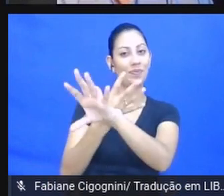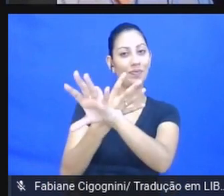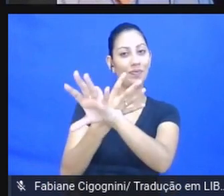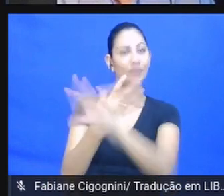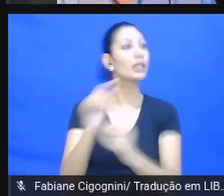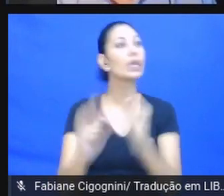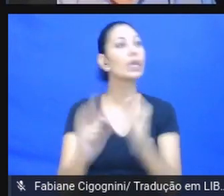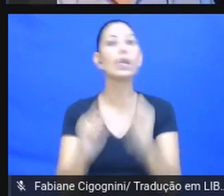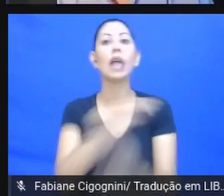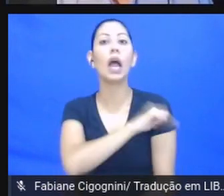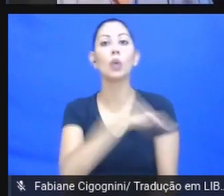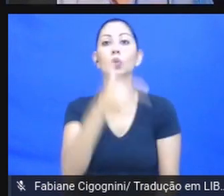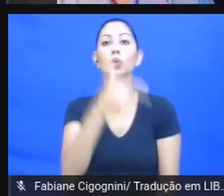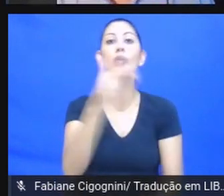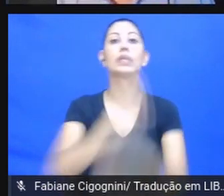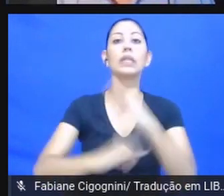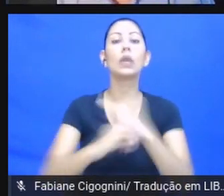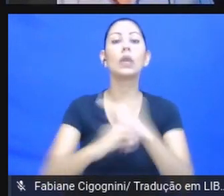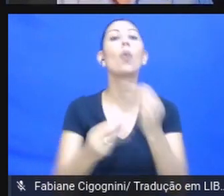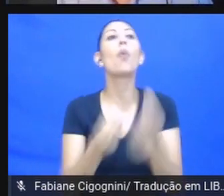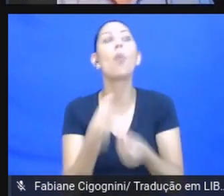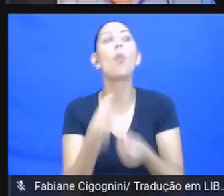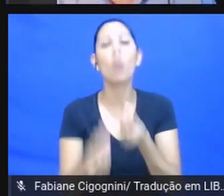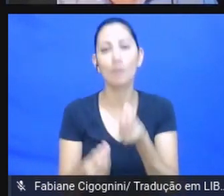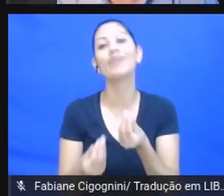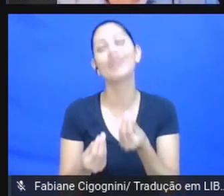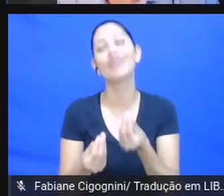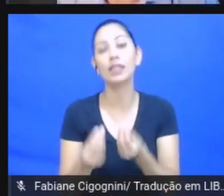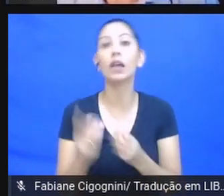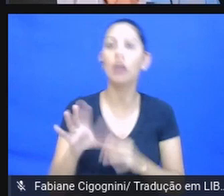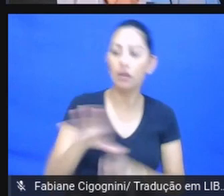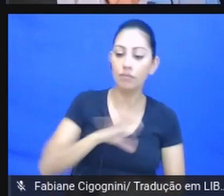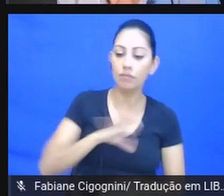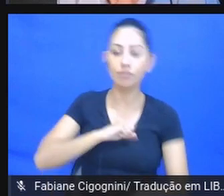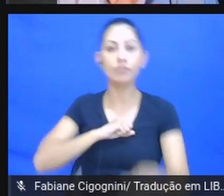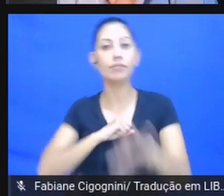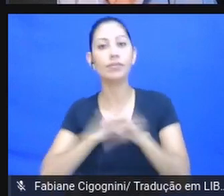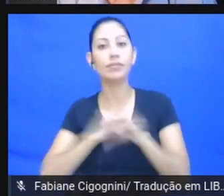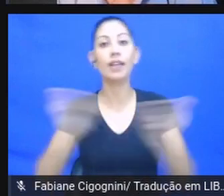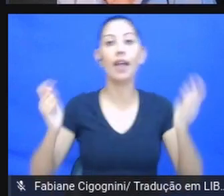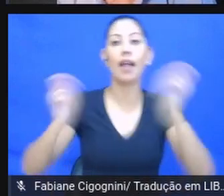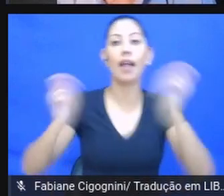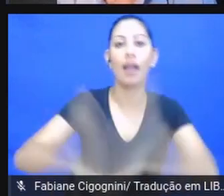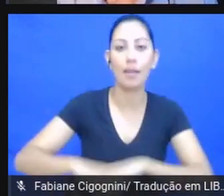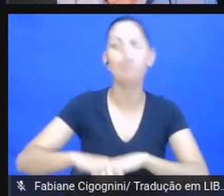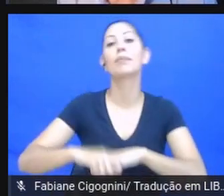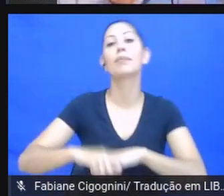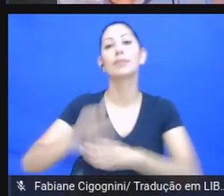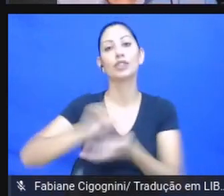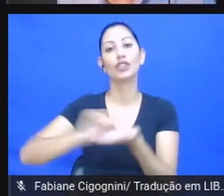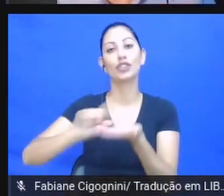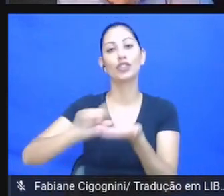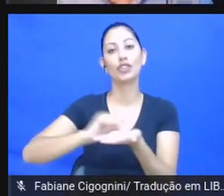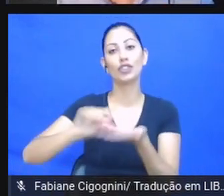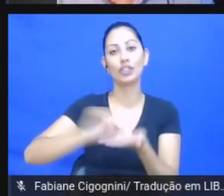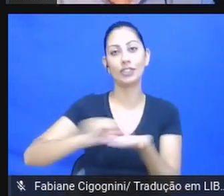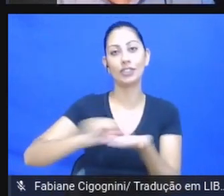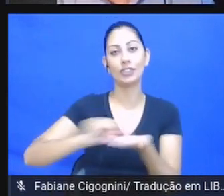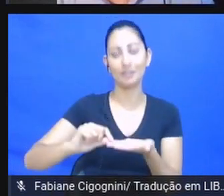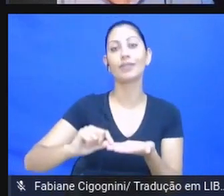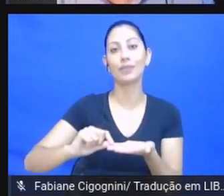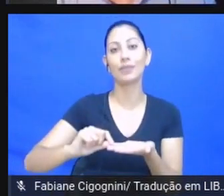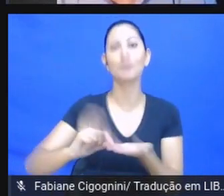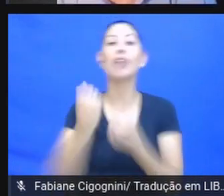Isso foi ampliando o domínio das competências digitais de muitos. Alguns já tinham, e